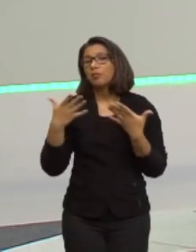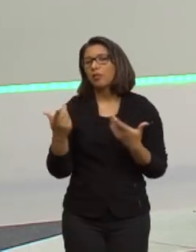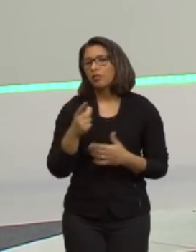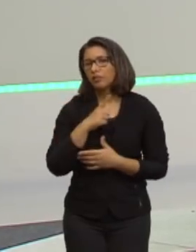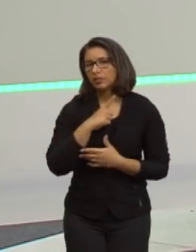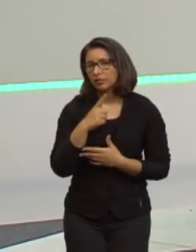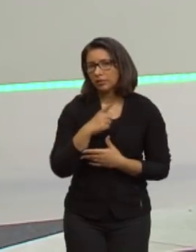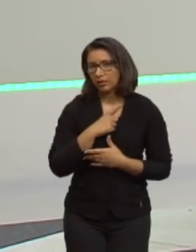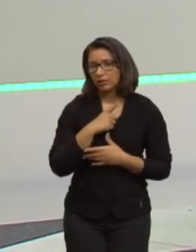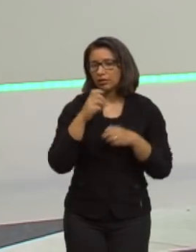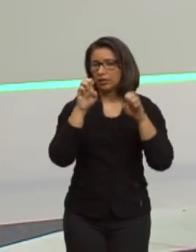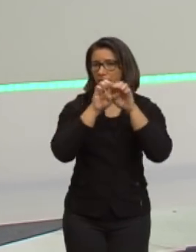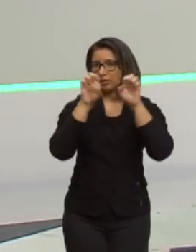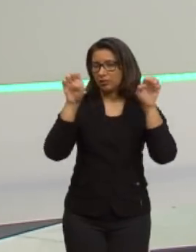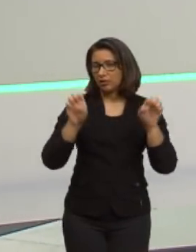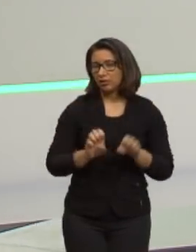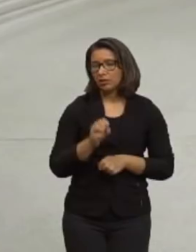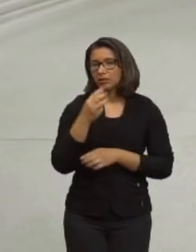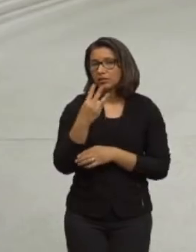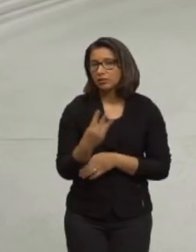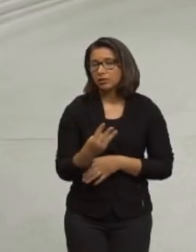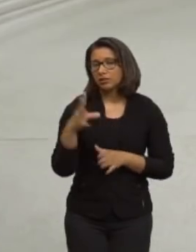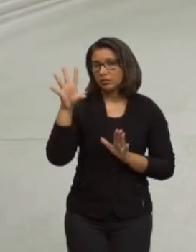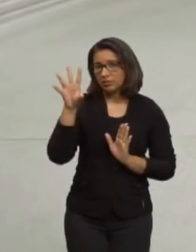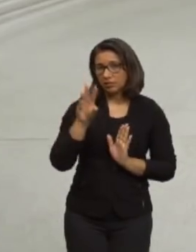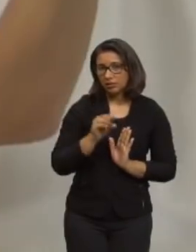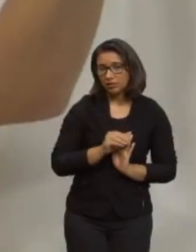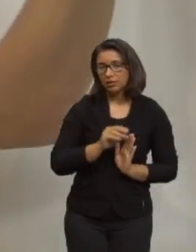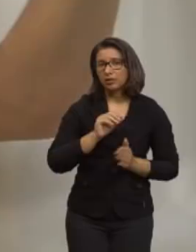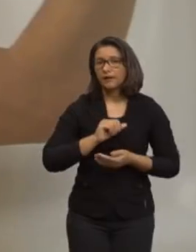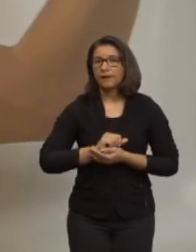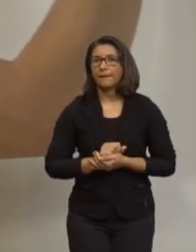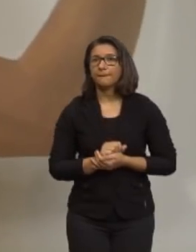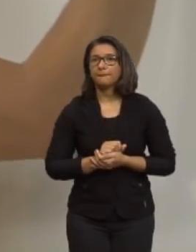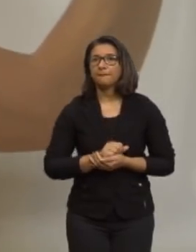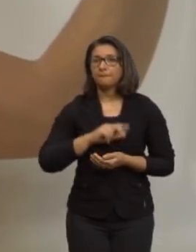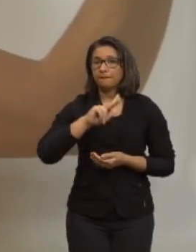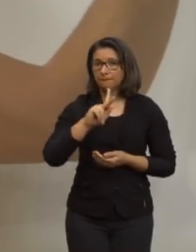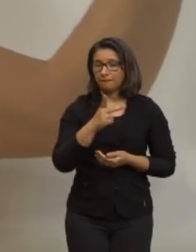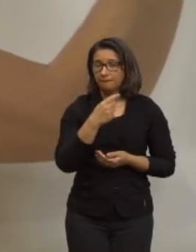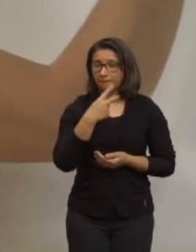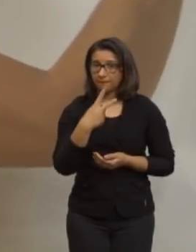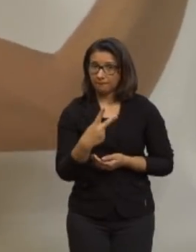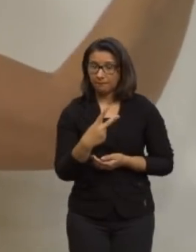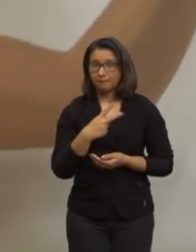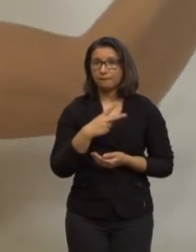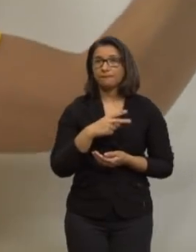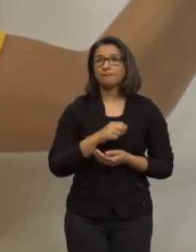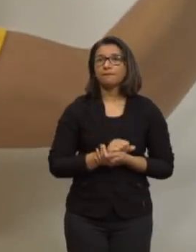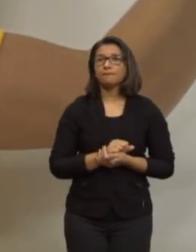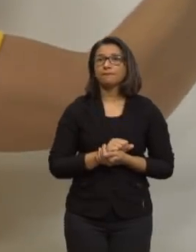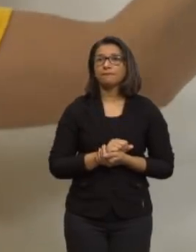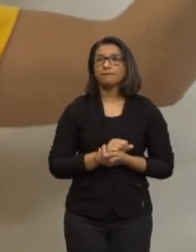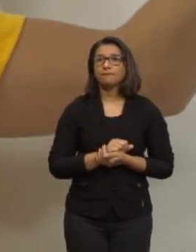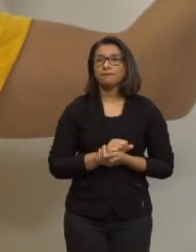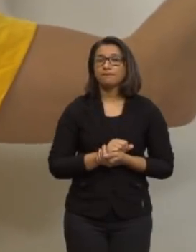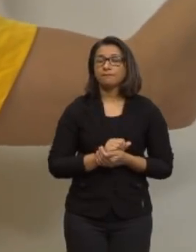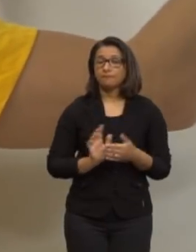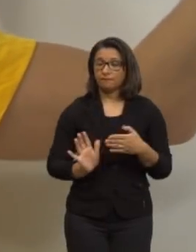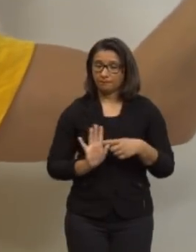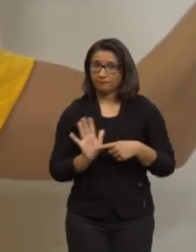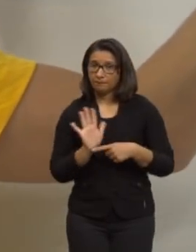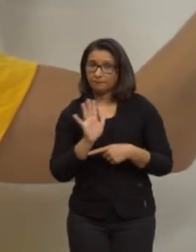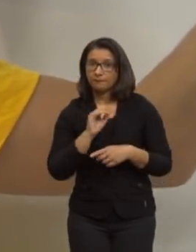a equação três então vou copiar h2 gasoso mais